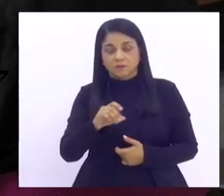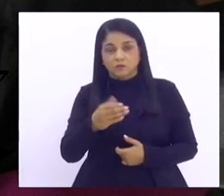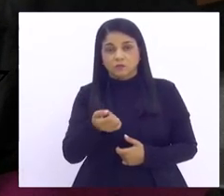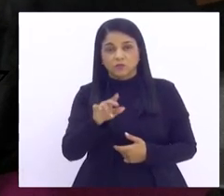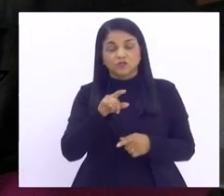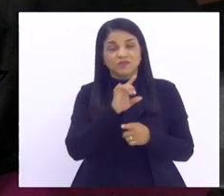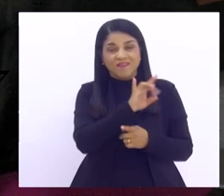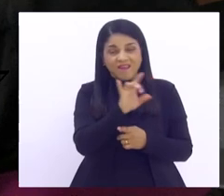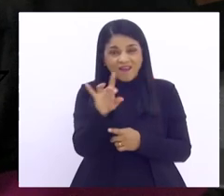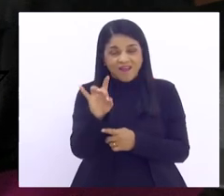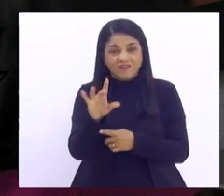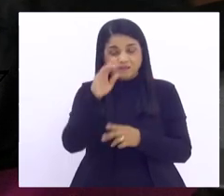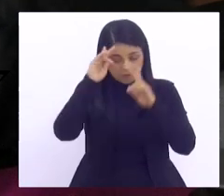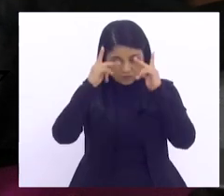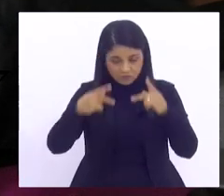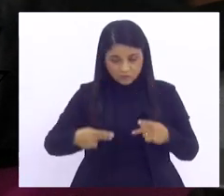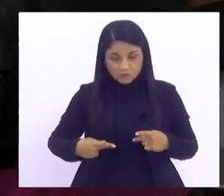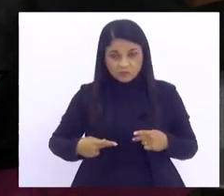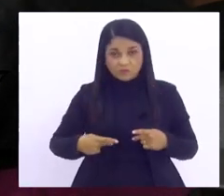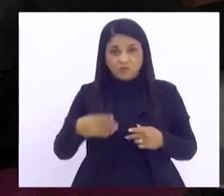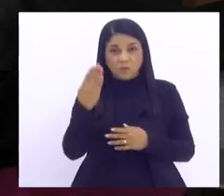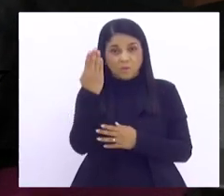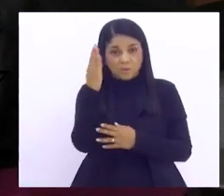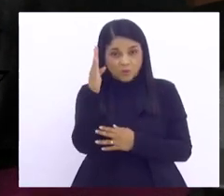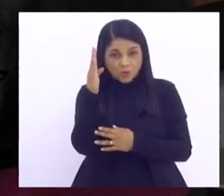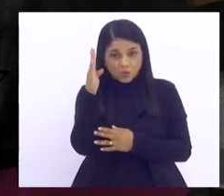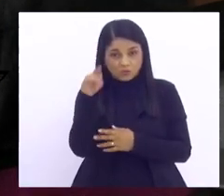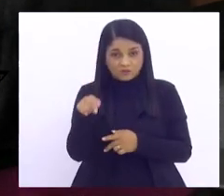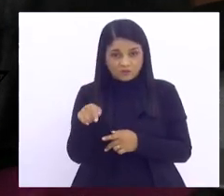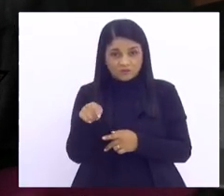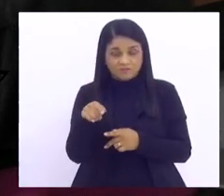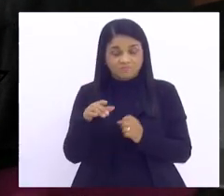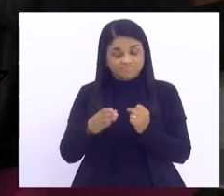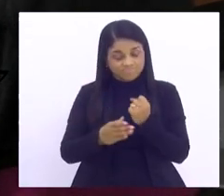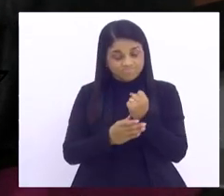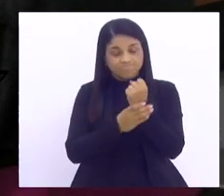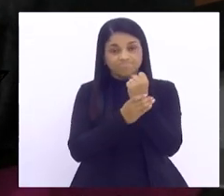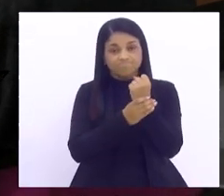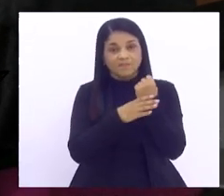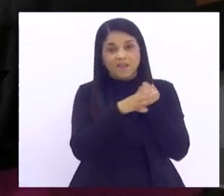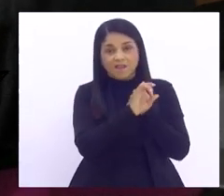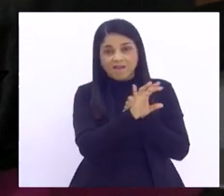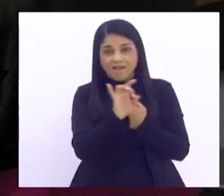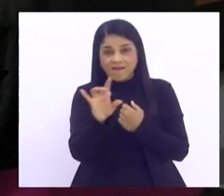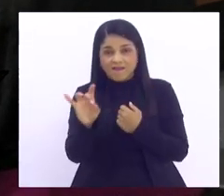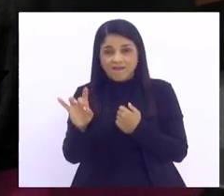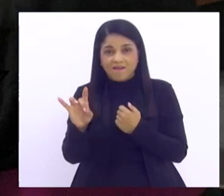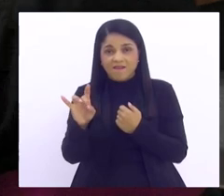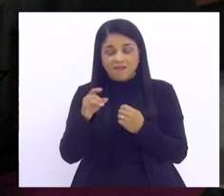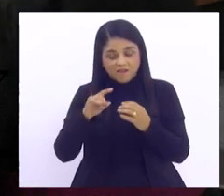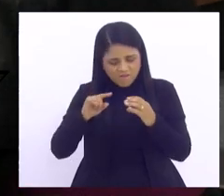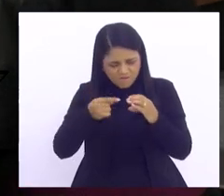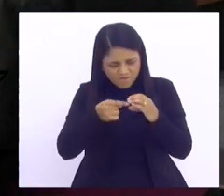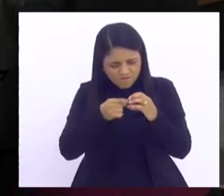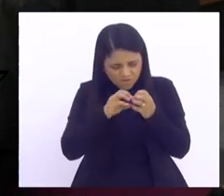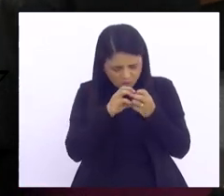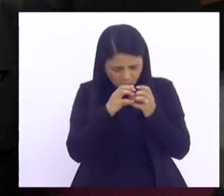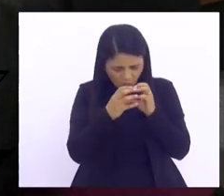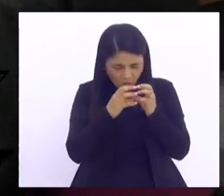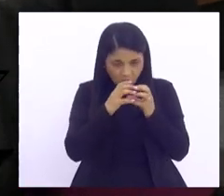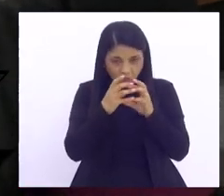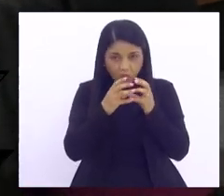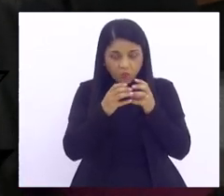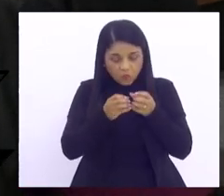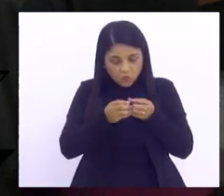cada ser humano é um organismo distinto e singular. A fertilização dá início a um ciclo